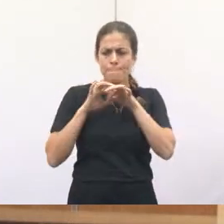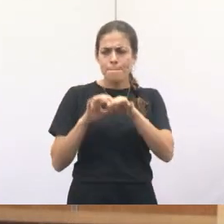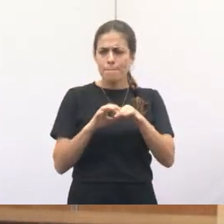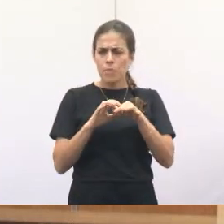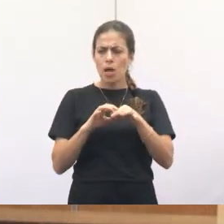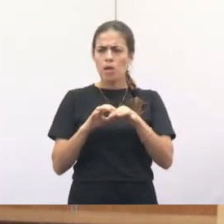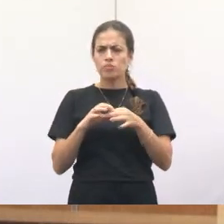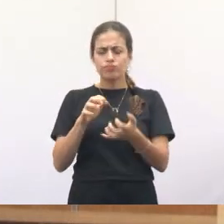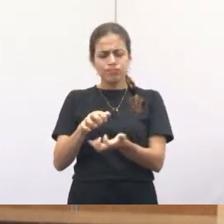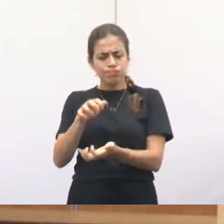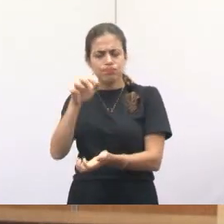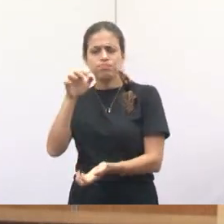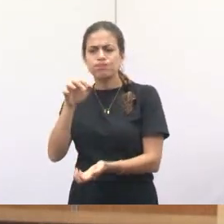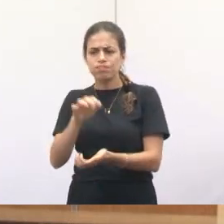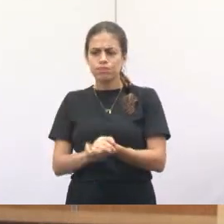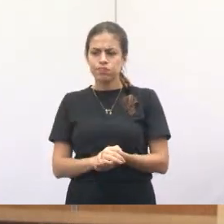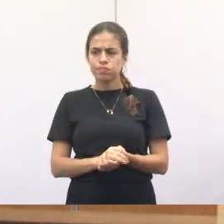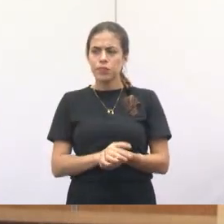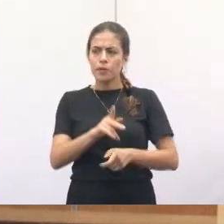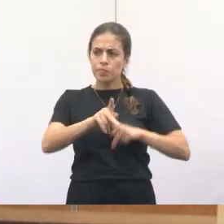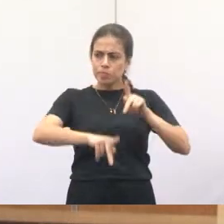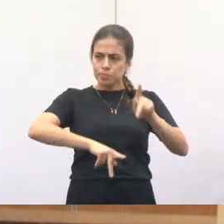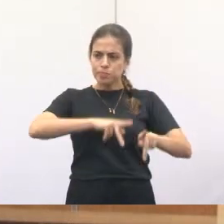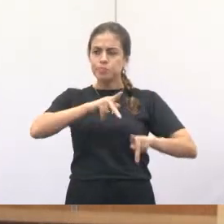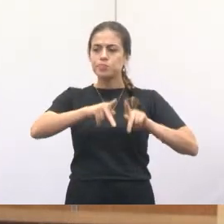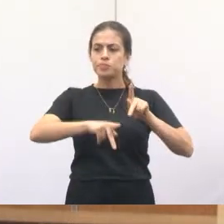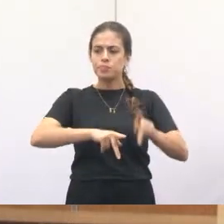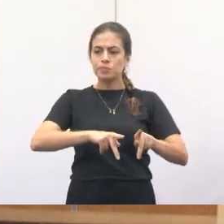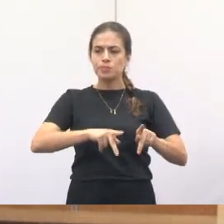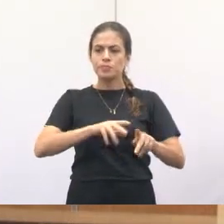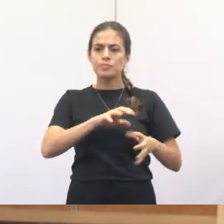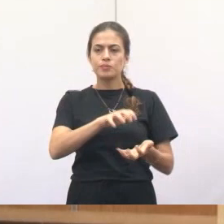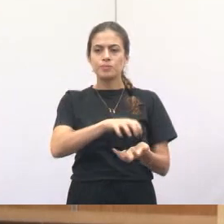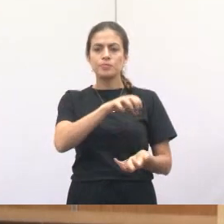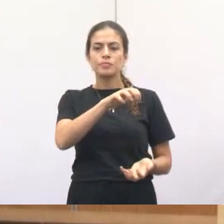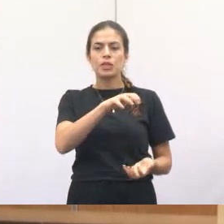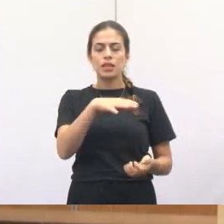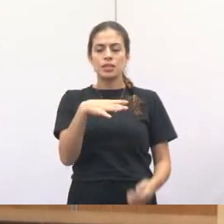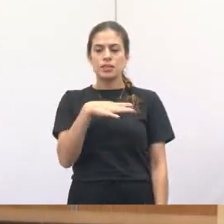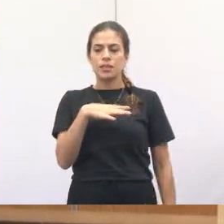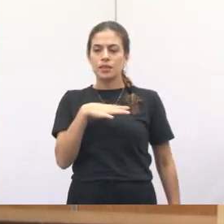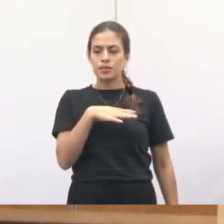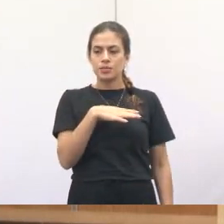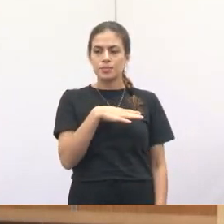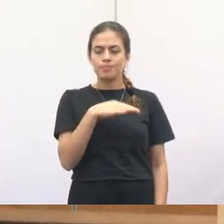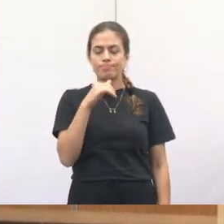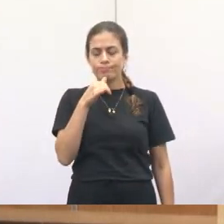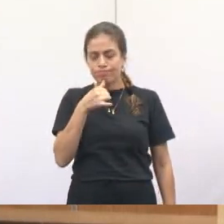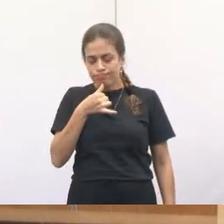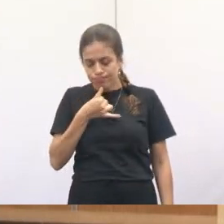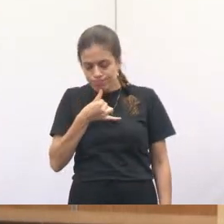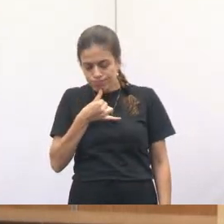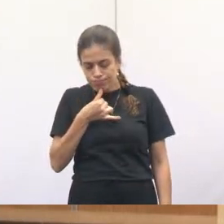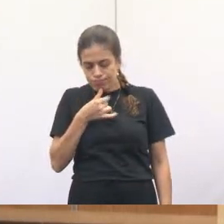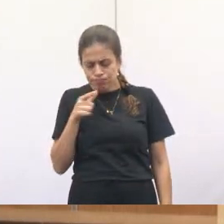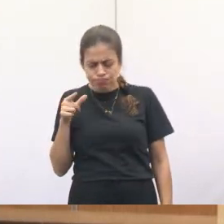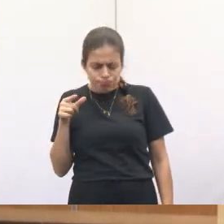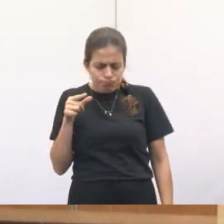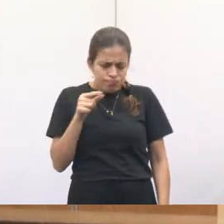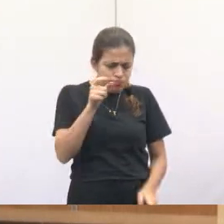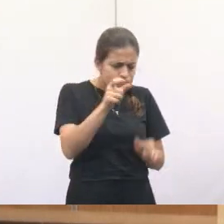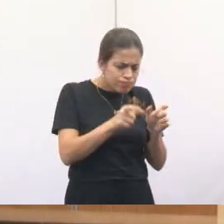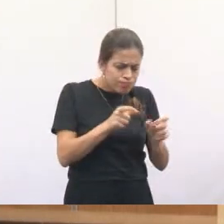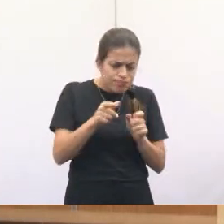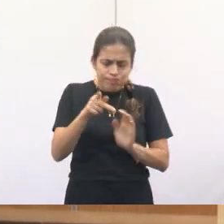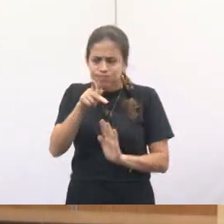idoso, que envolva essa população de idosos do nosso município. Infelizmente, poucos são